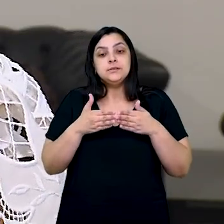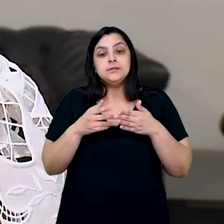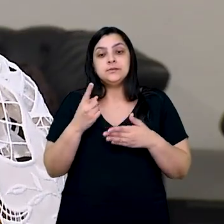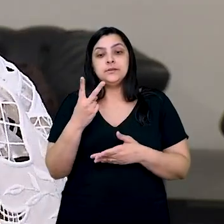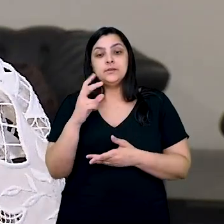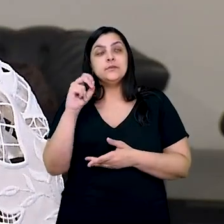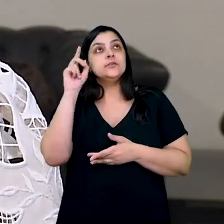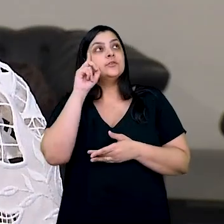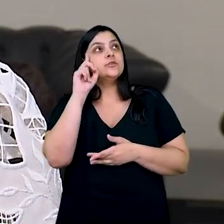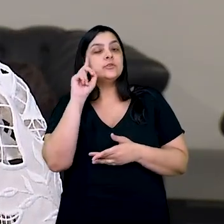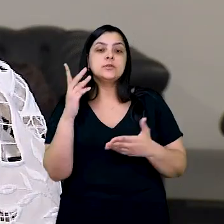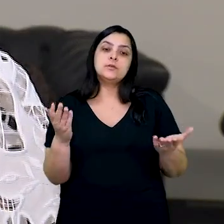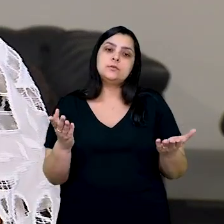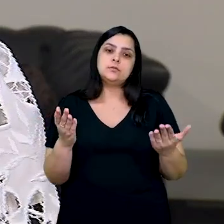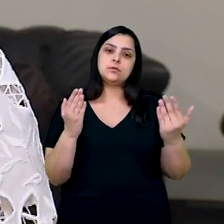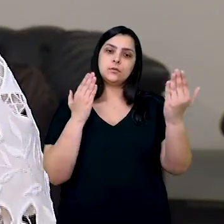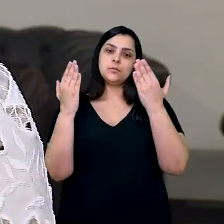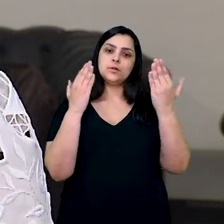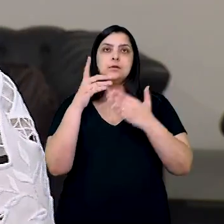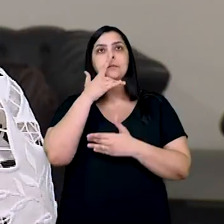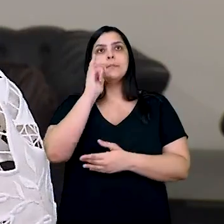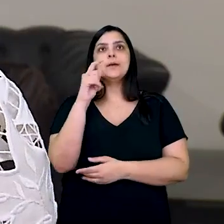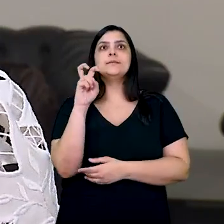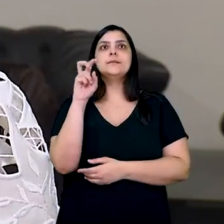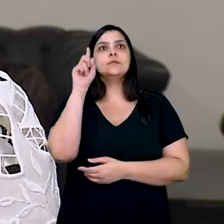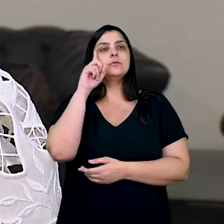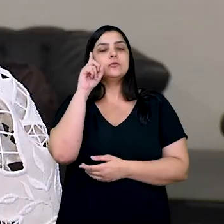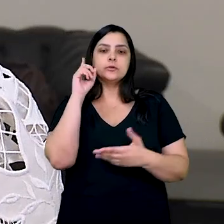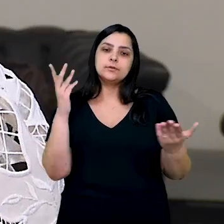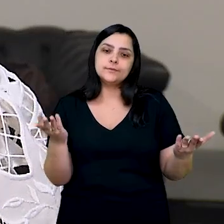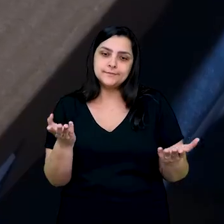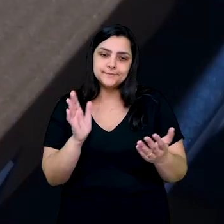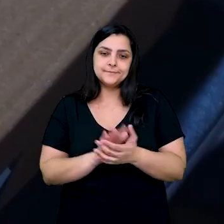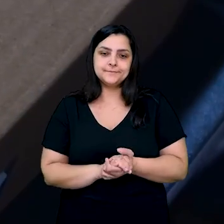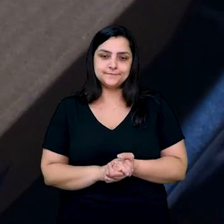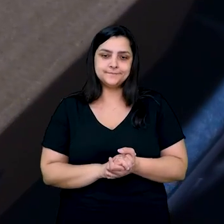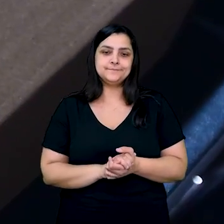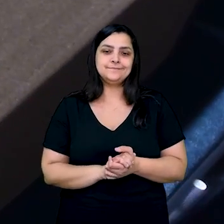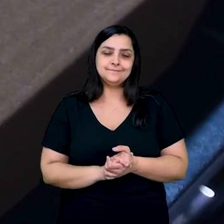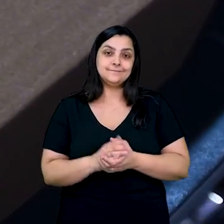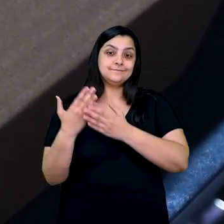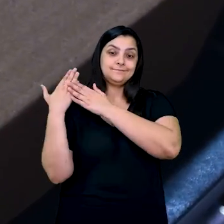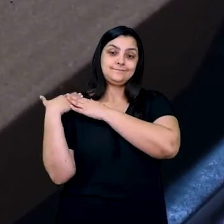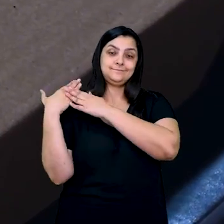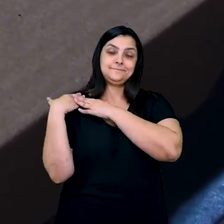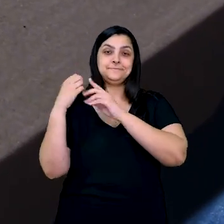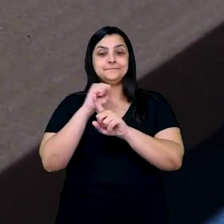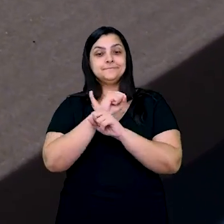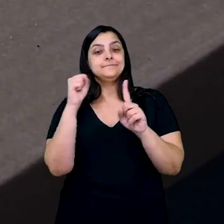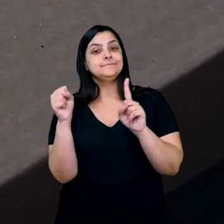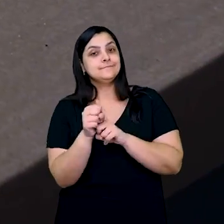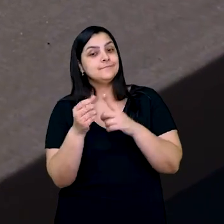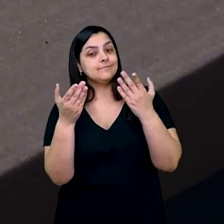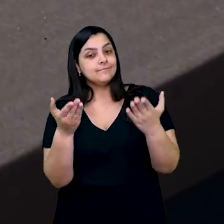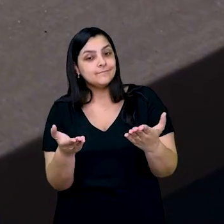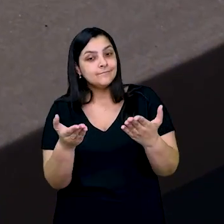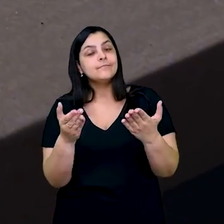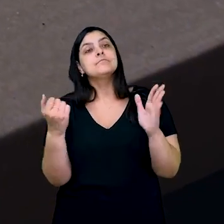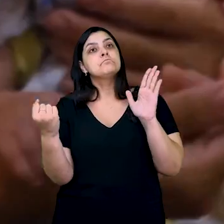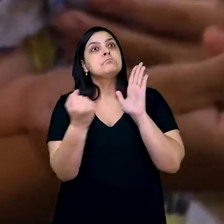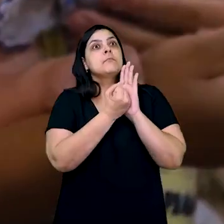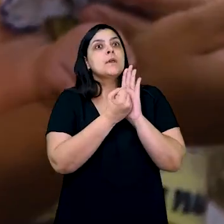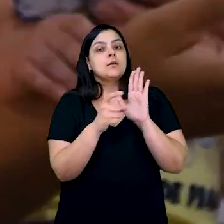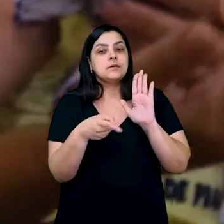licença maternidade de 120 dias, em comparação com a do pai, que é de apenas 5 dias. De olho na responsabilidade social das empresas